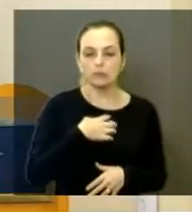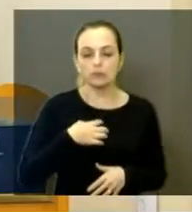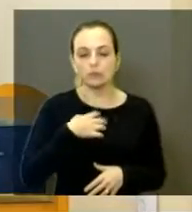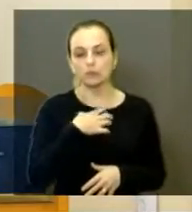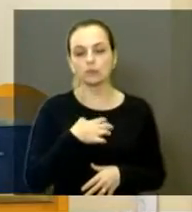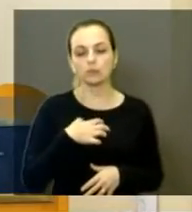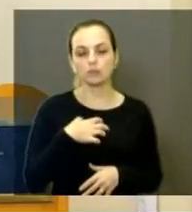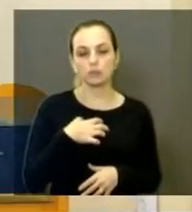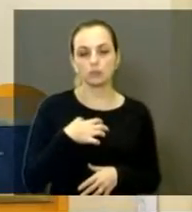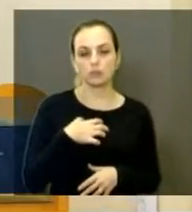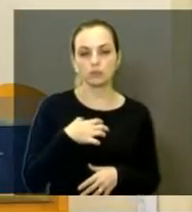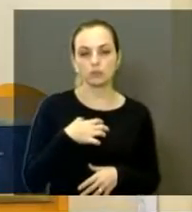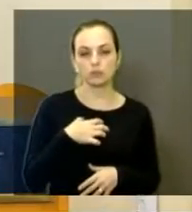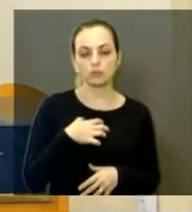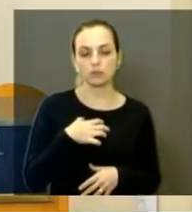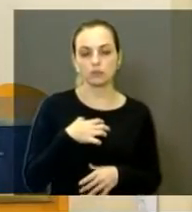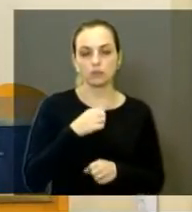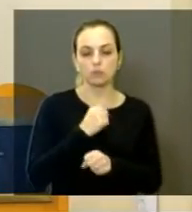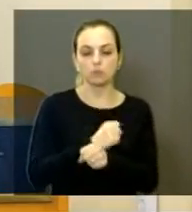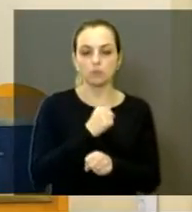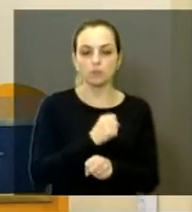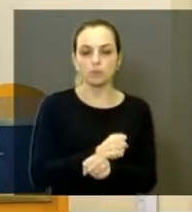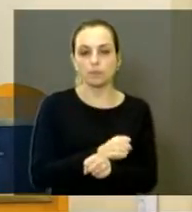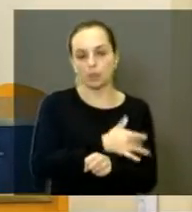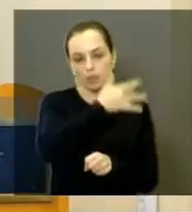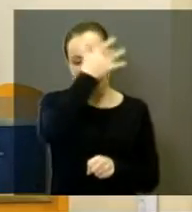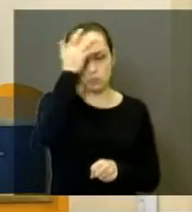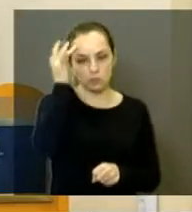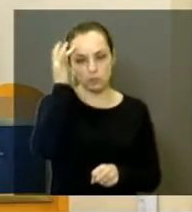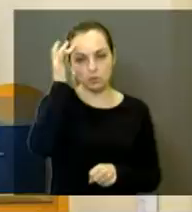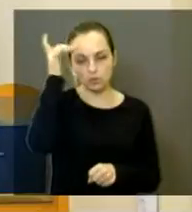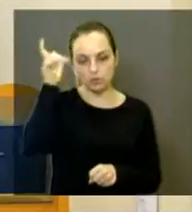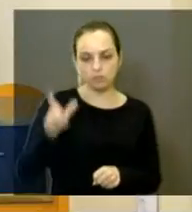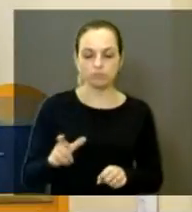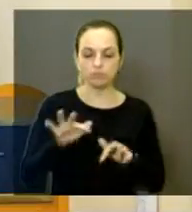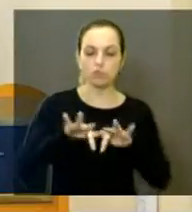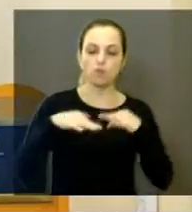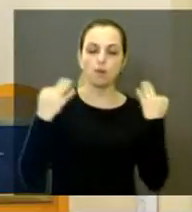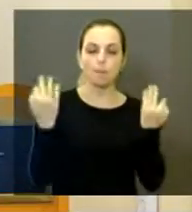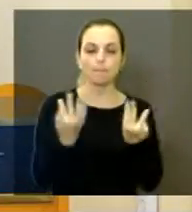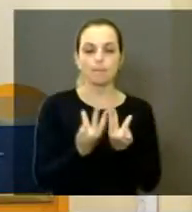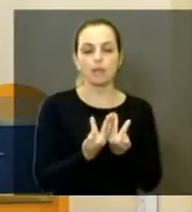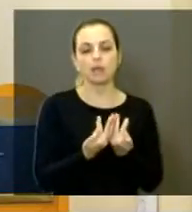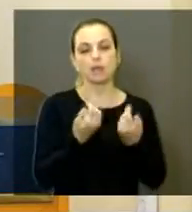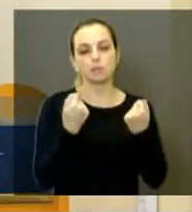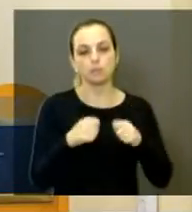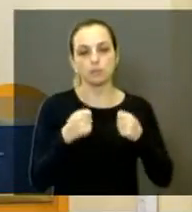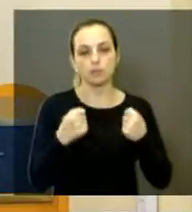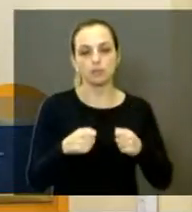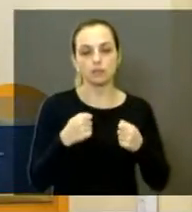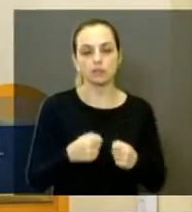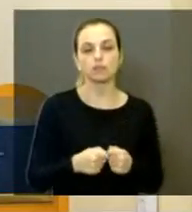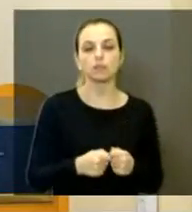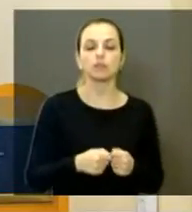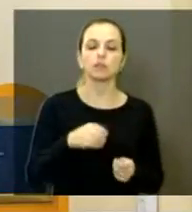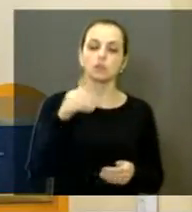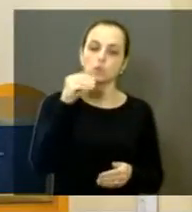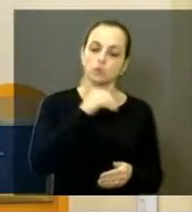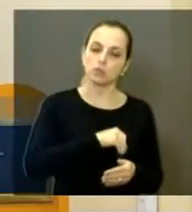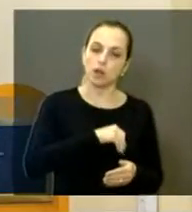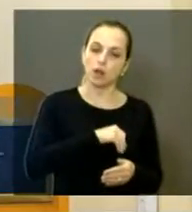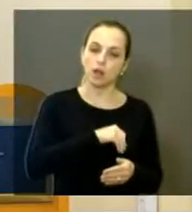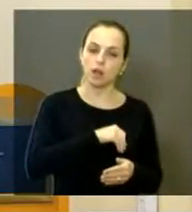desespero e a ansiedade daquelas 300 famílias que precisa ser